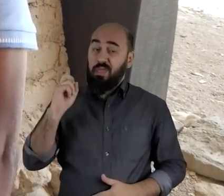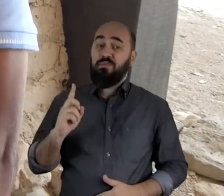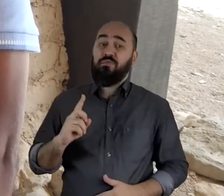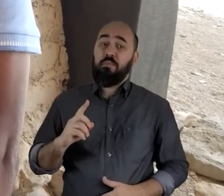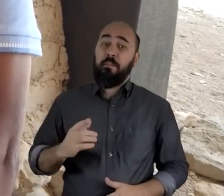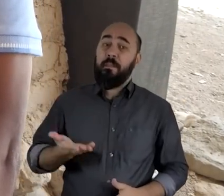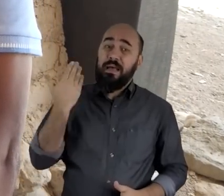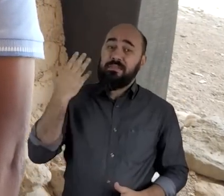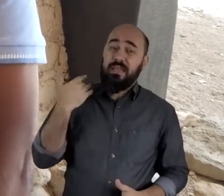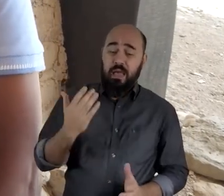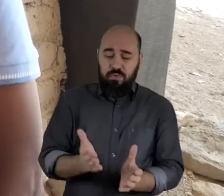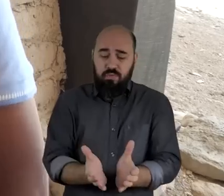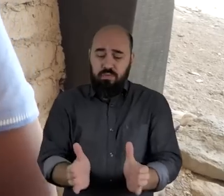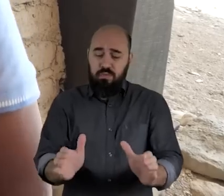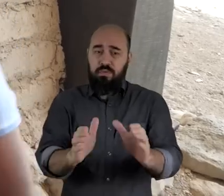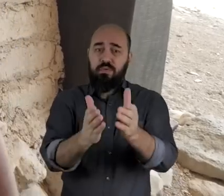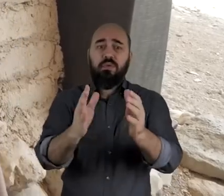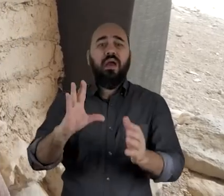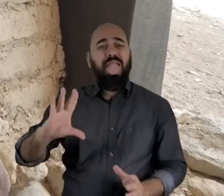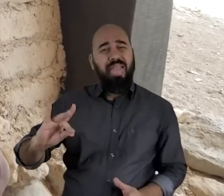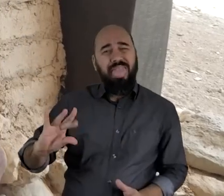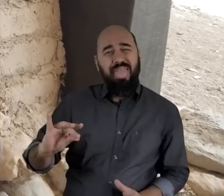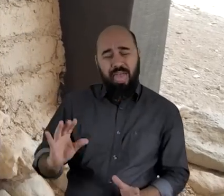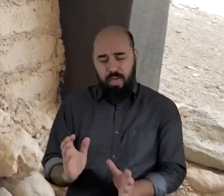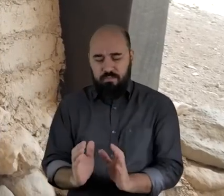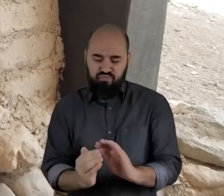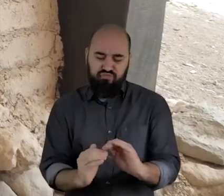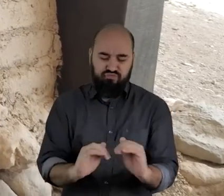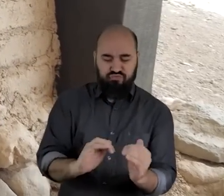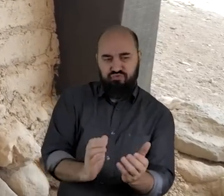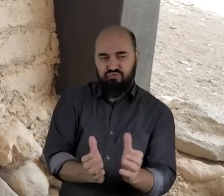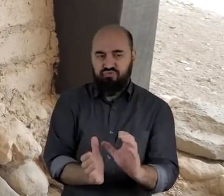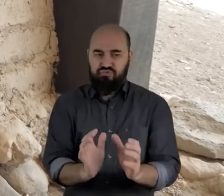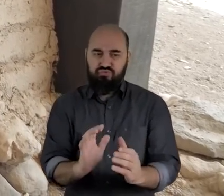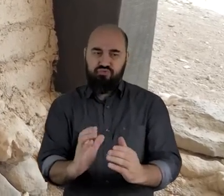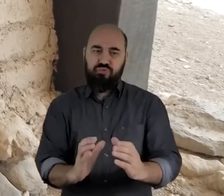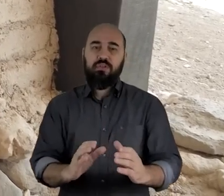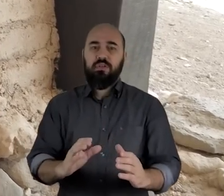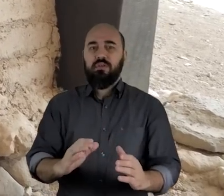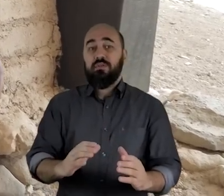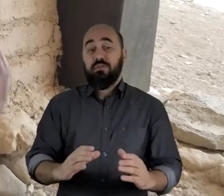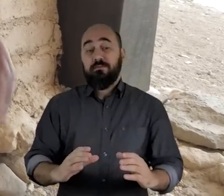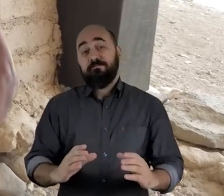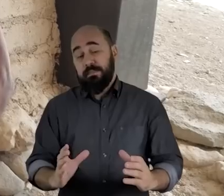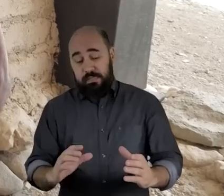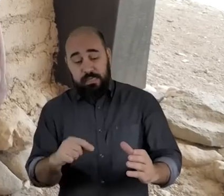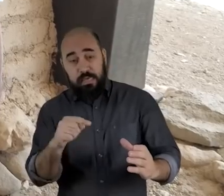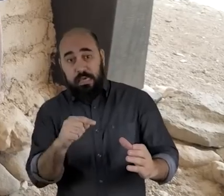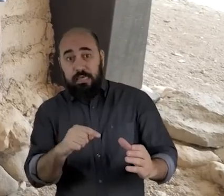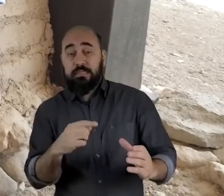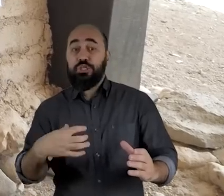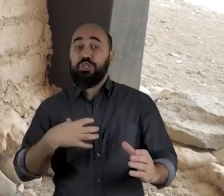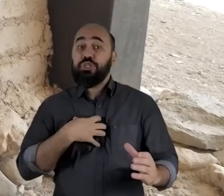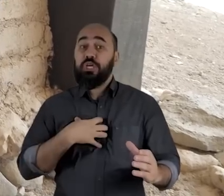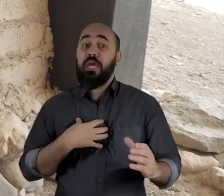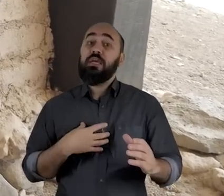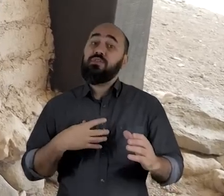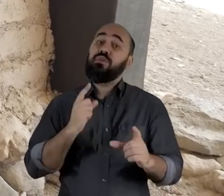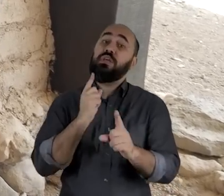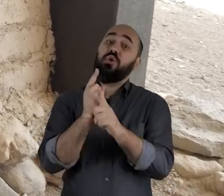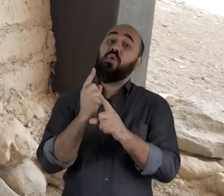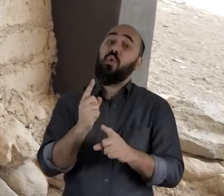é, tijolos de barro. Então você vê os tijolos de barro aqui, tá vendo? Olha, adobe, como eles usavam, você tem os tijolos aqui, que aliás é o